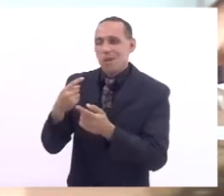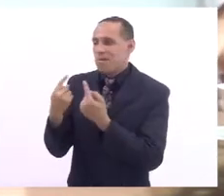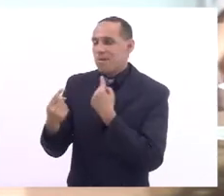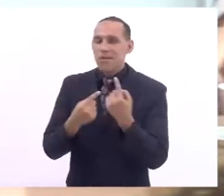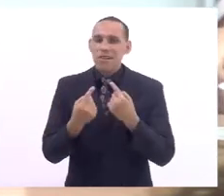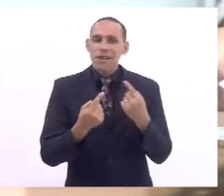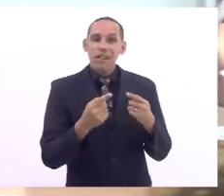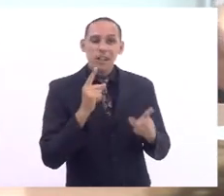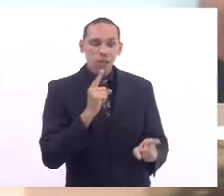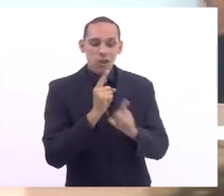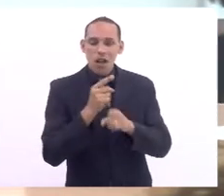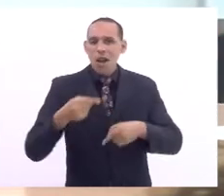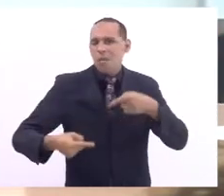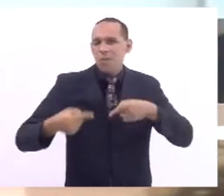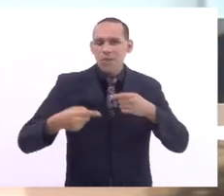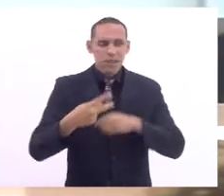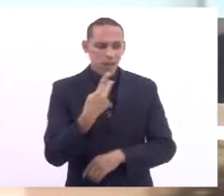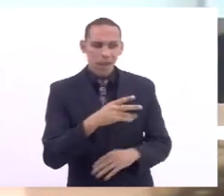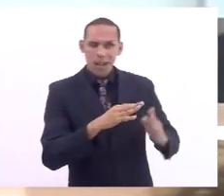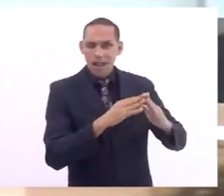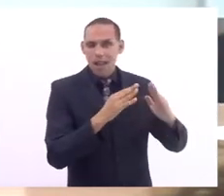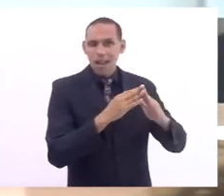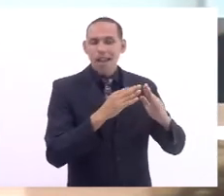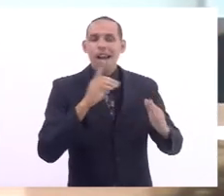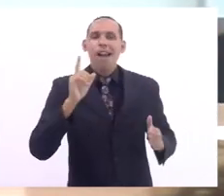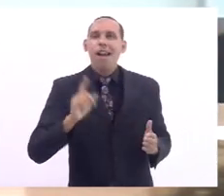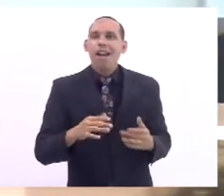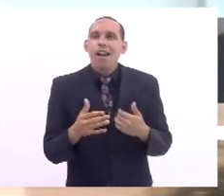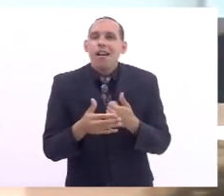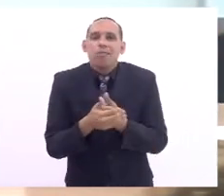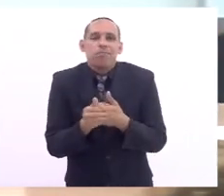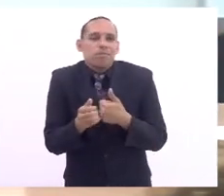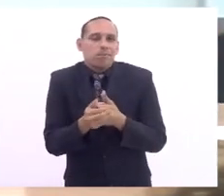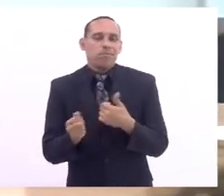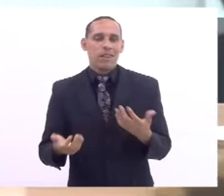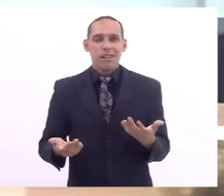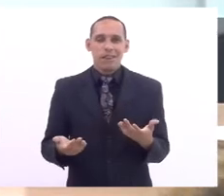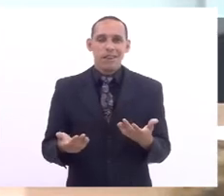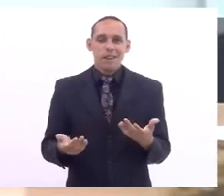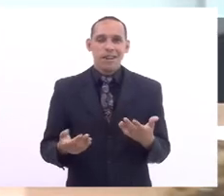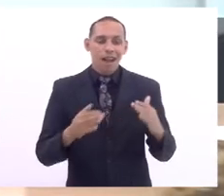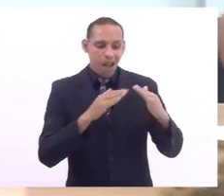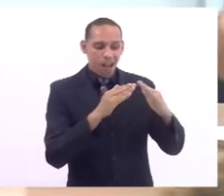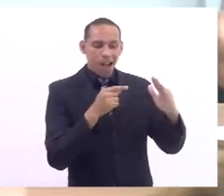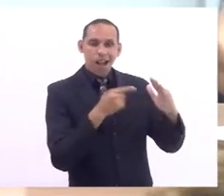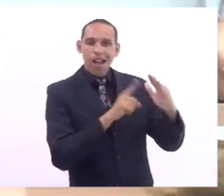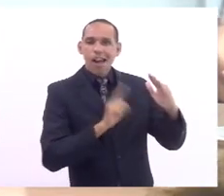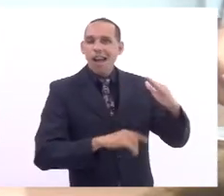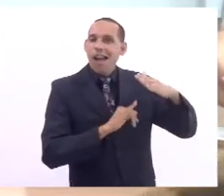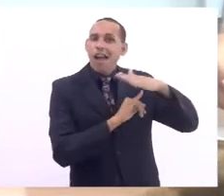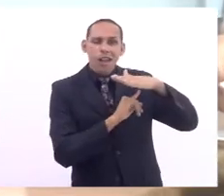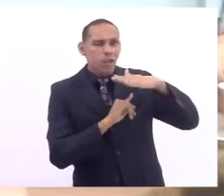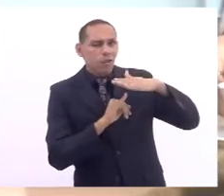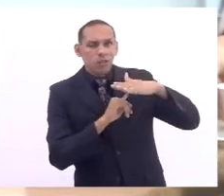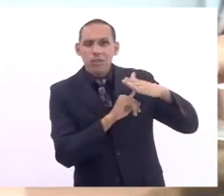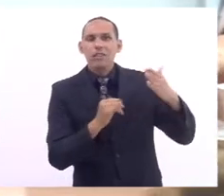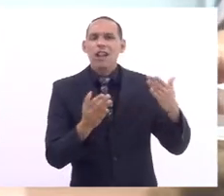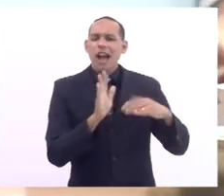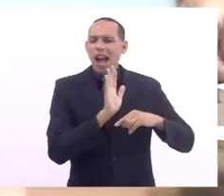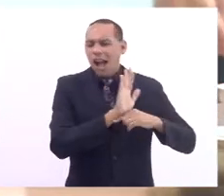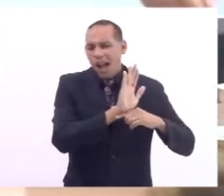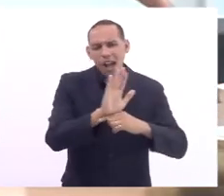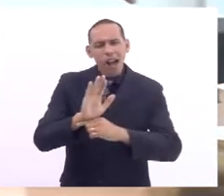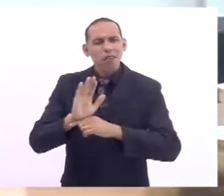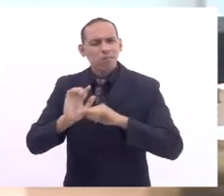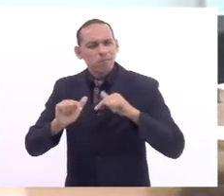produz é localizar uma política de afeto a dizer que sim é a casa é um ato institucional muito